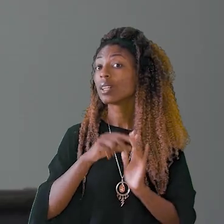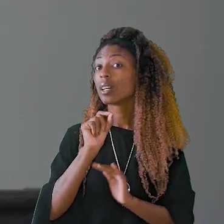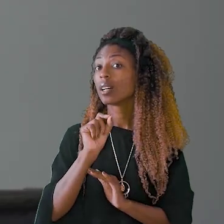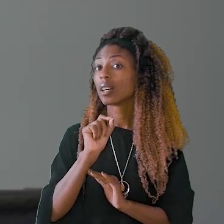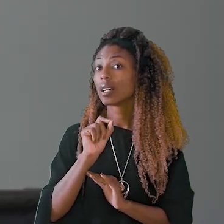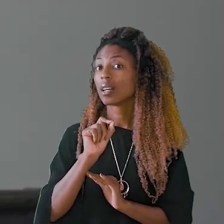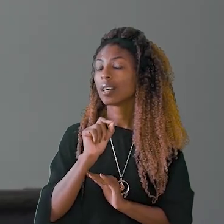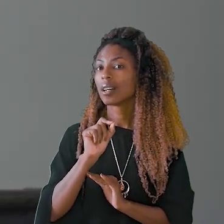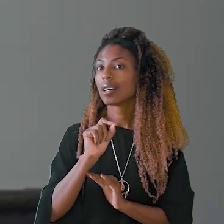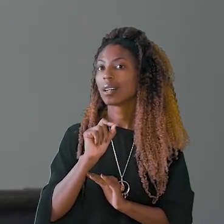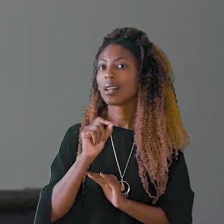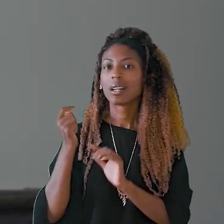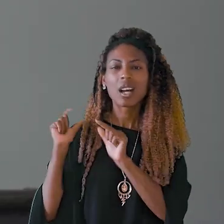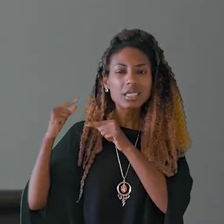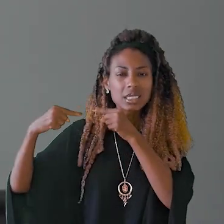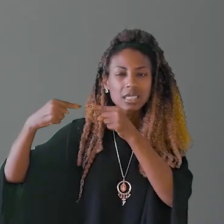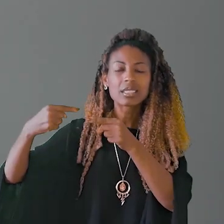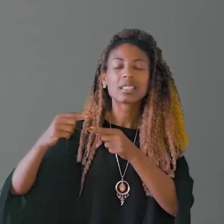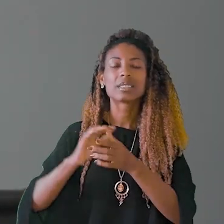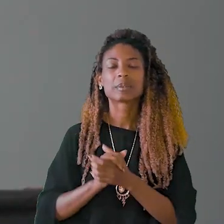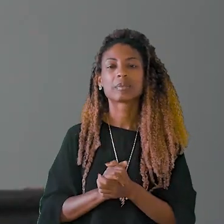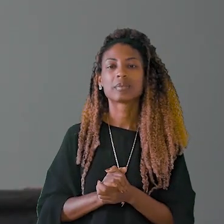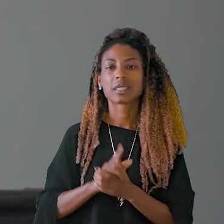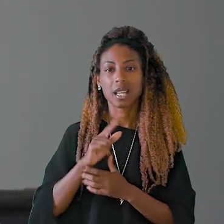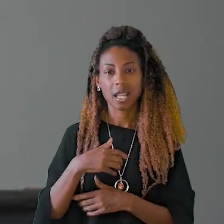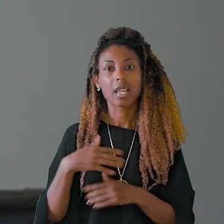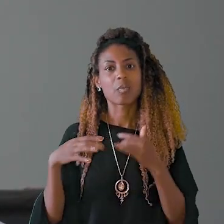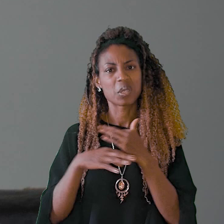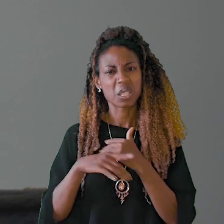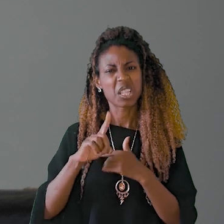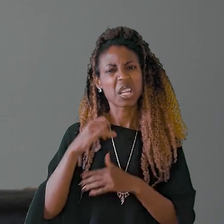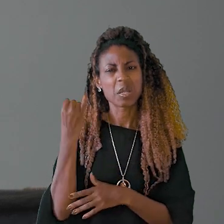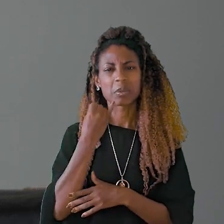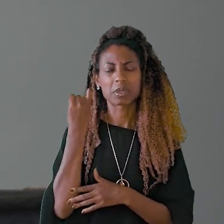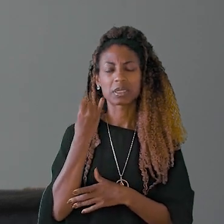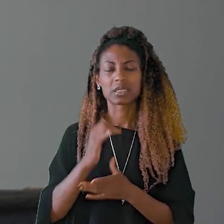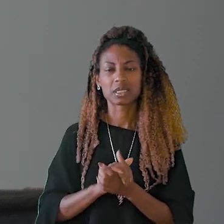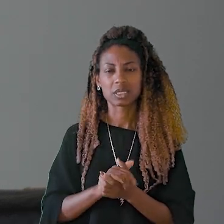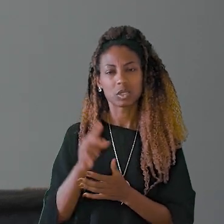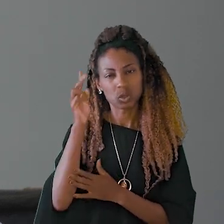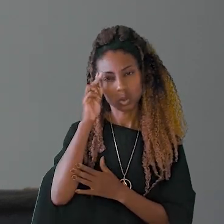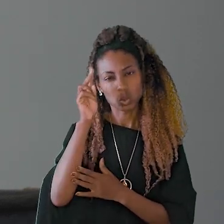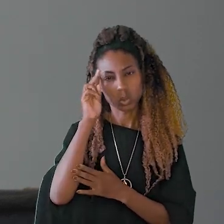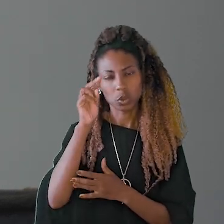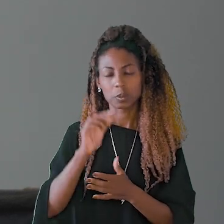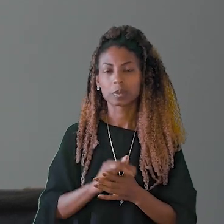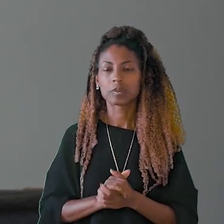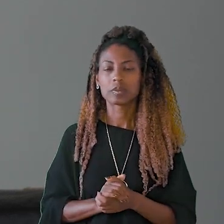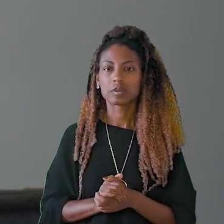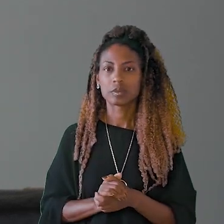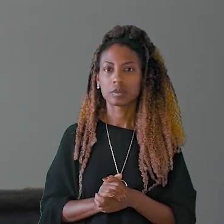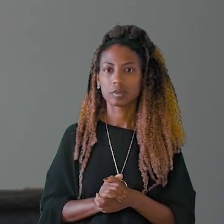Salvador pra mim representa ancestralidade mesmo. Eu acho que essa cidade tem um lugar muito importante, historicamente.